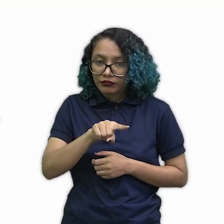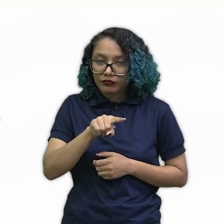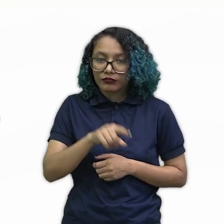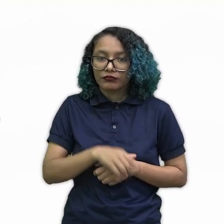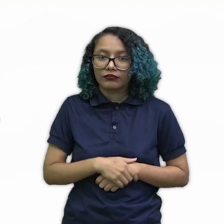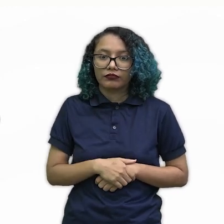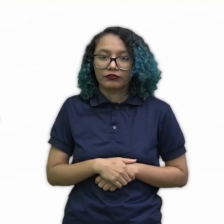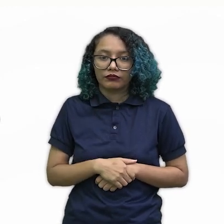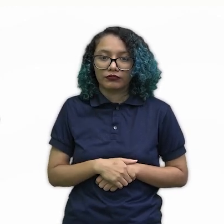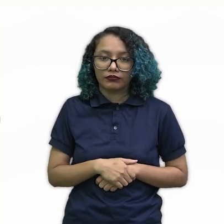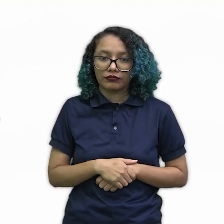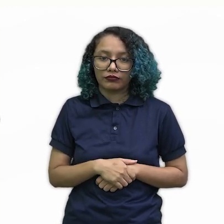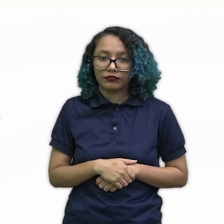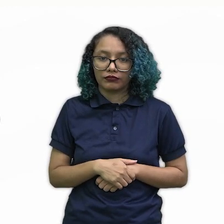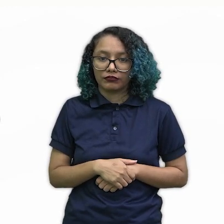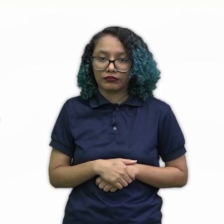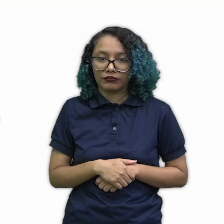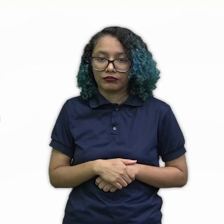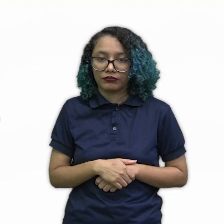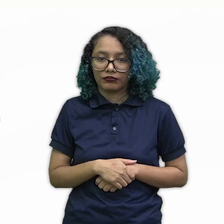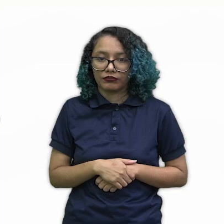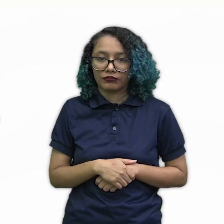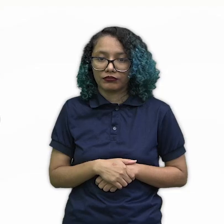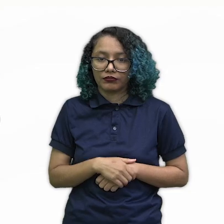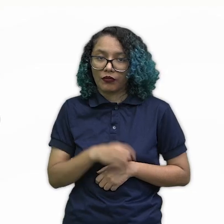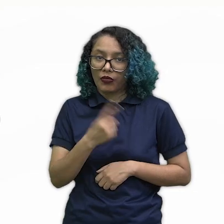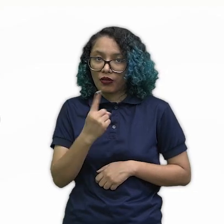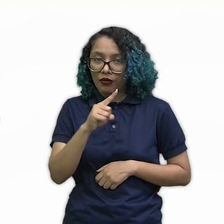1,55 vem 1,60.